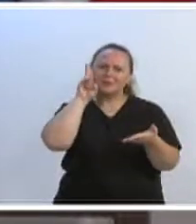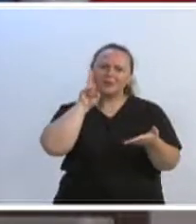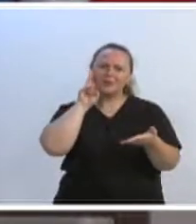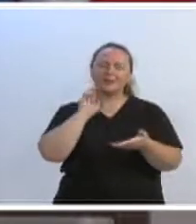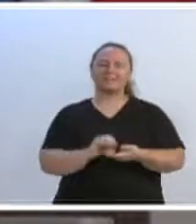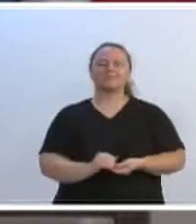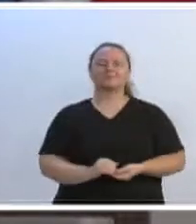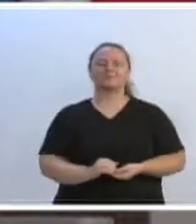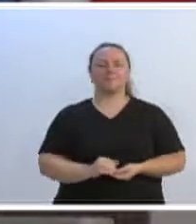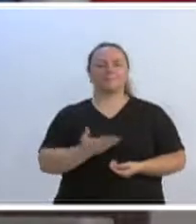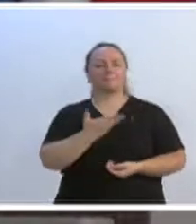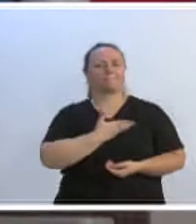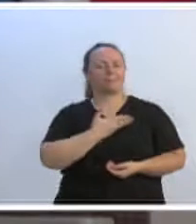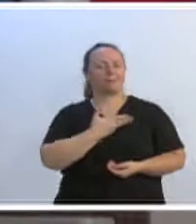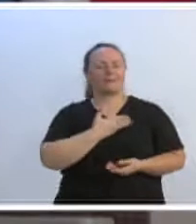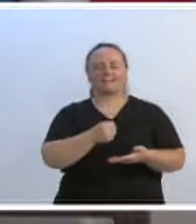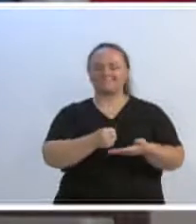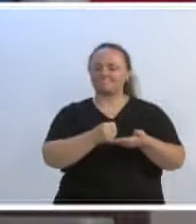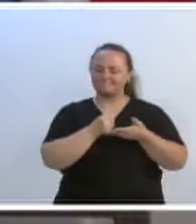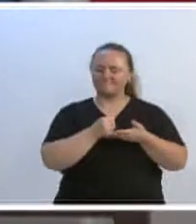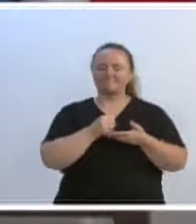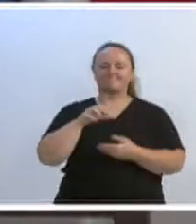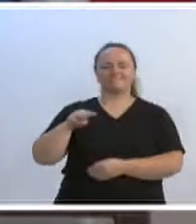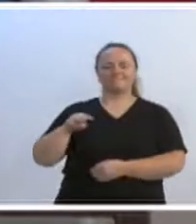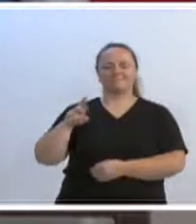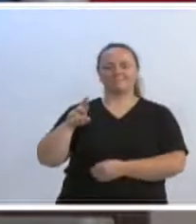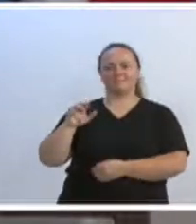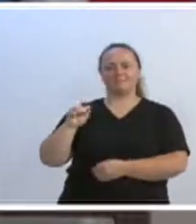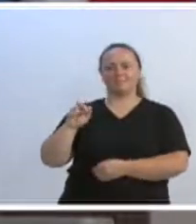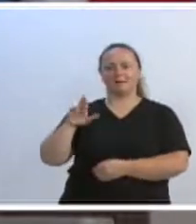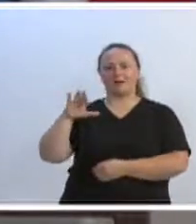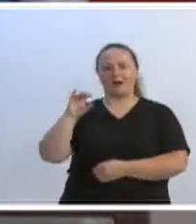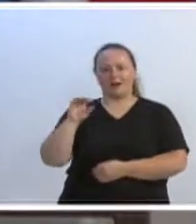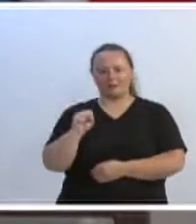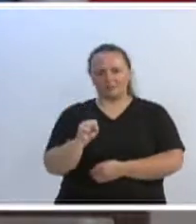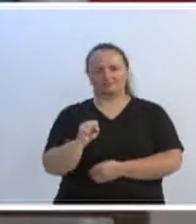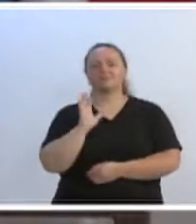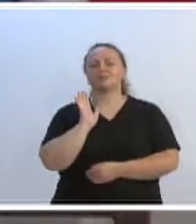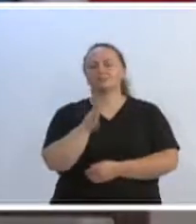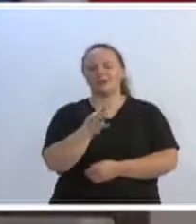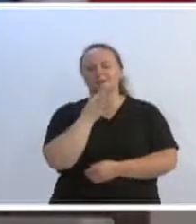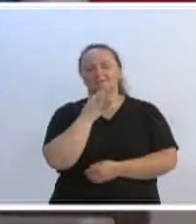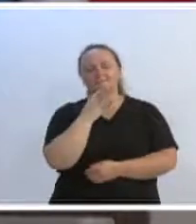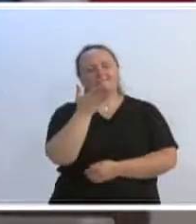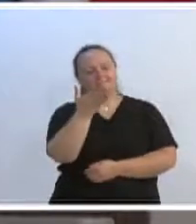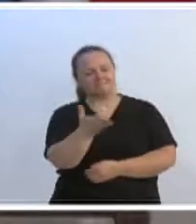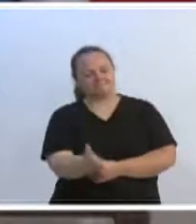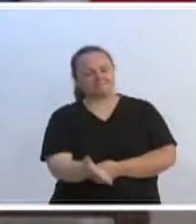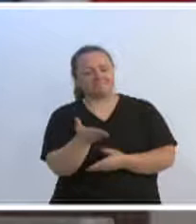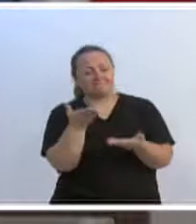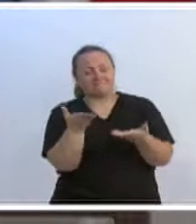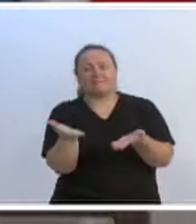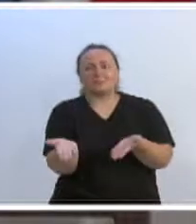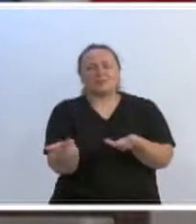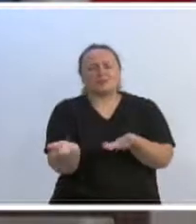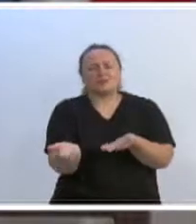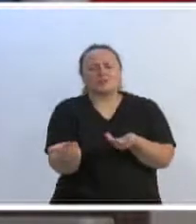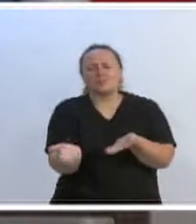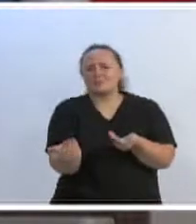Rodrigo Ramos, por estar sempre nos dando apoio nas nossas ações. Aos colegas do Arquivo